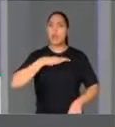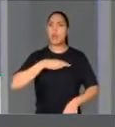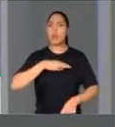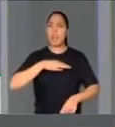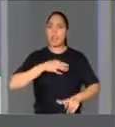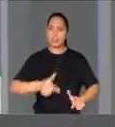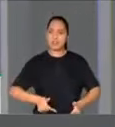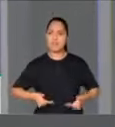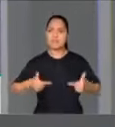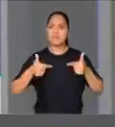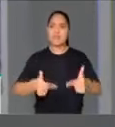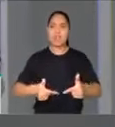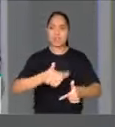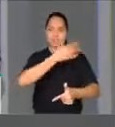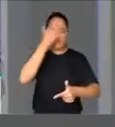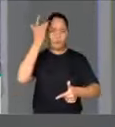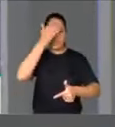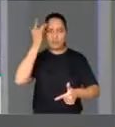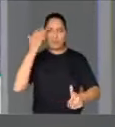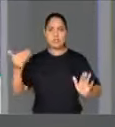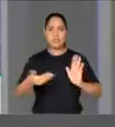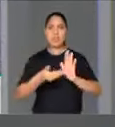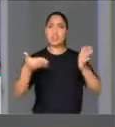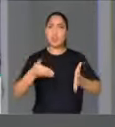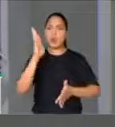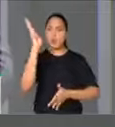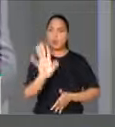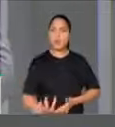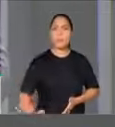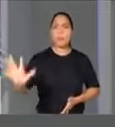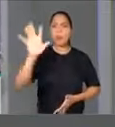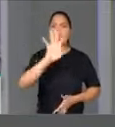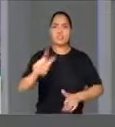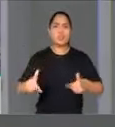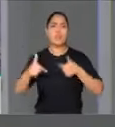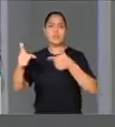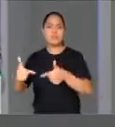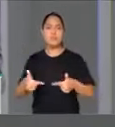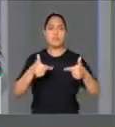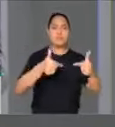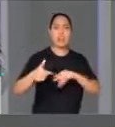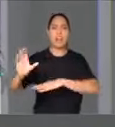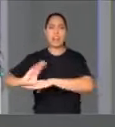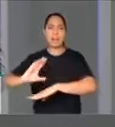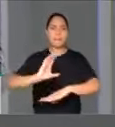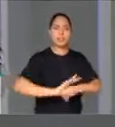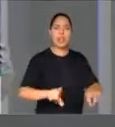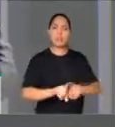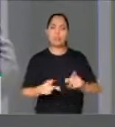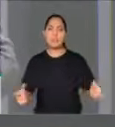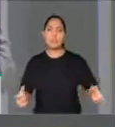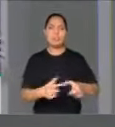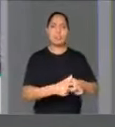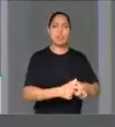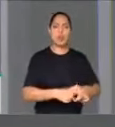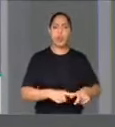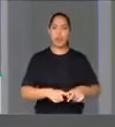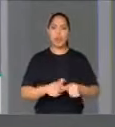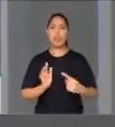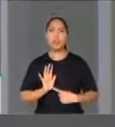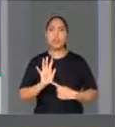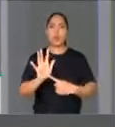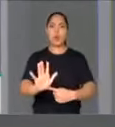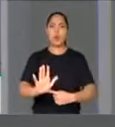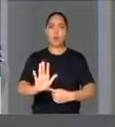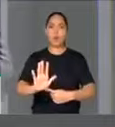e ousadia de pessoas ativistas LGBTs em todo o Brasil, nas capitais e no interior. Eu tenho orgulho das travestis